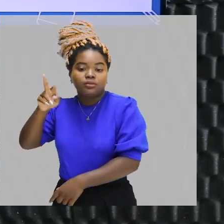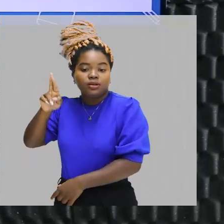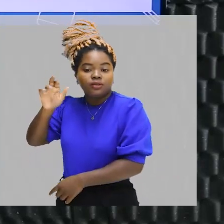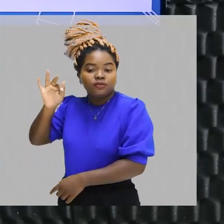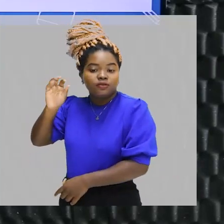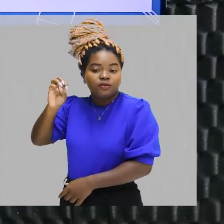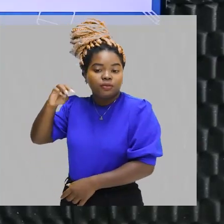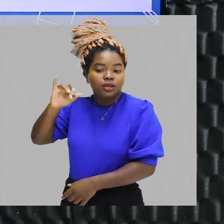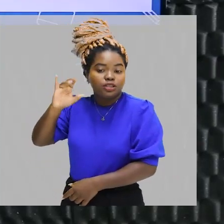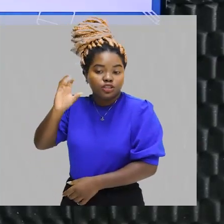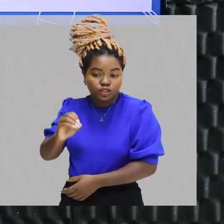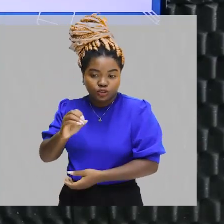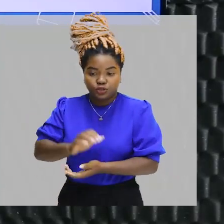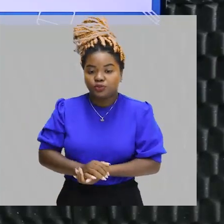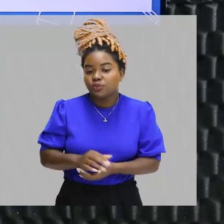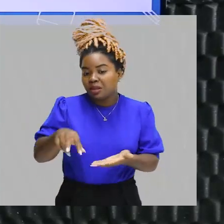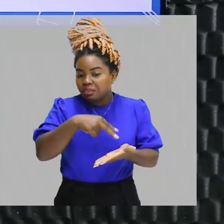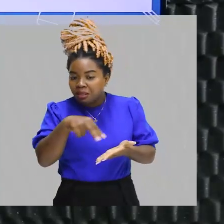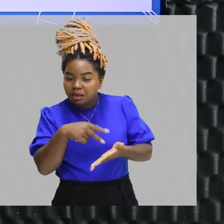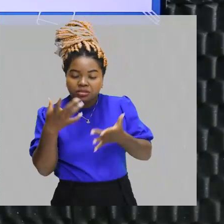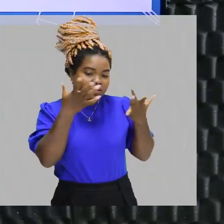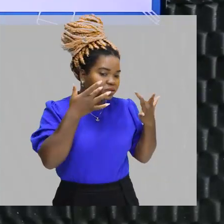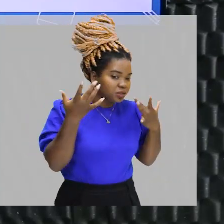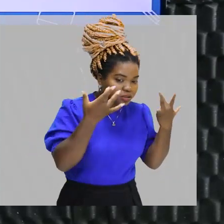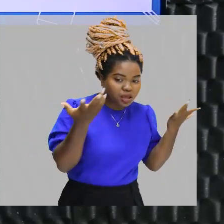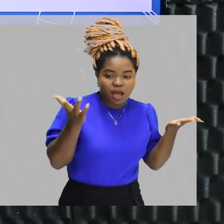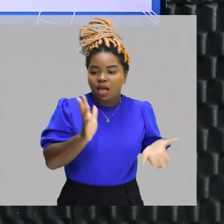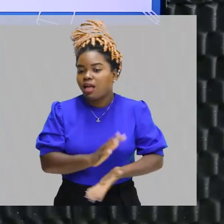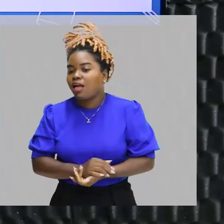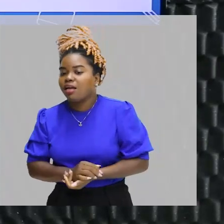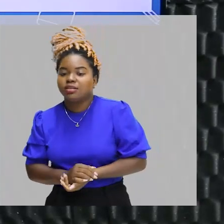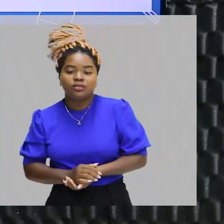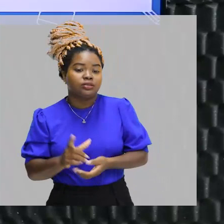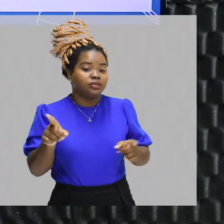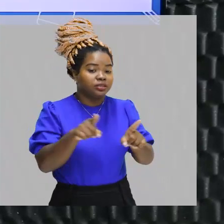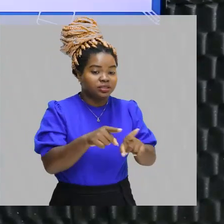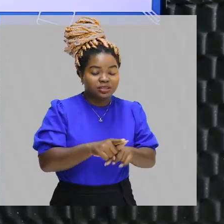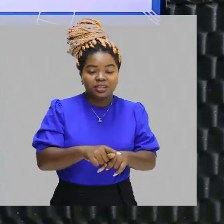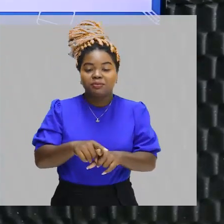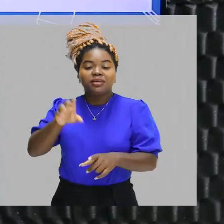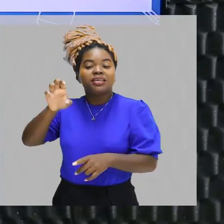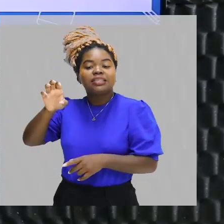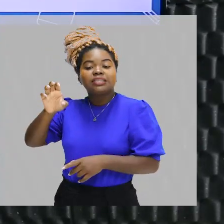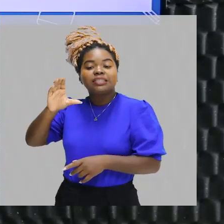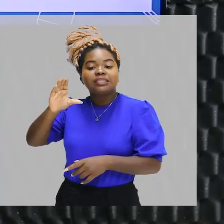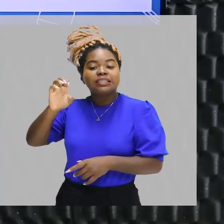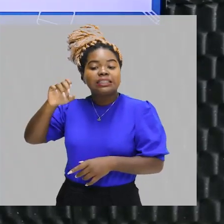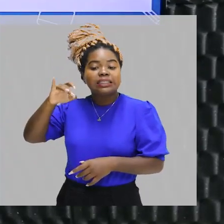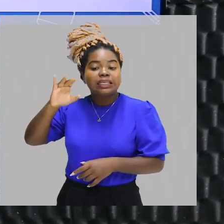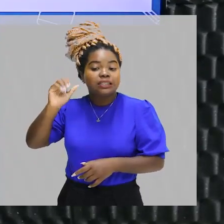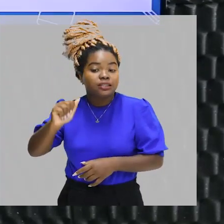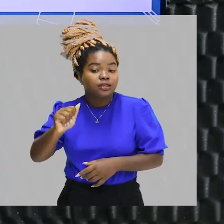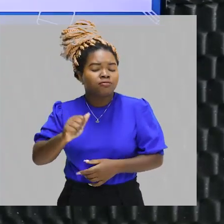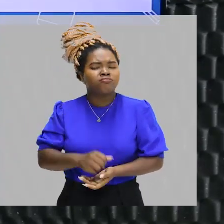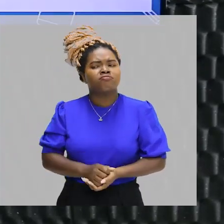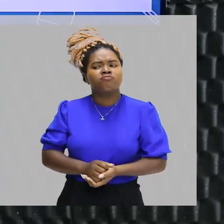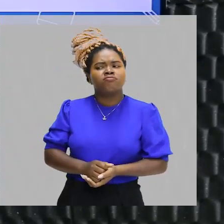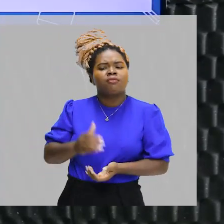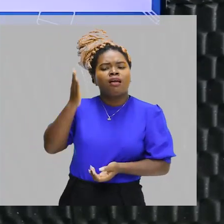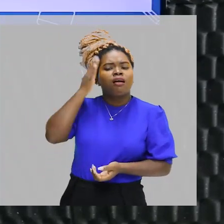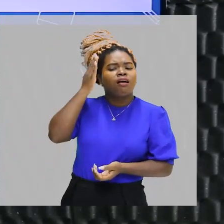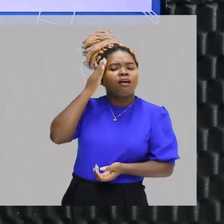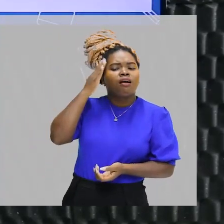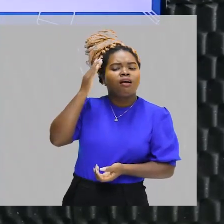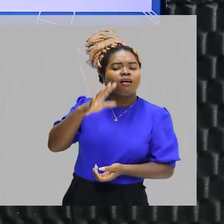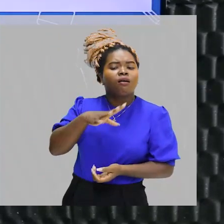Dança, música, teatro, ópera, mímica. E aí a gente também pode chamar de artes cênicas. Eu já ouvi esse termo. As